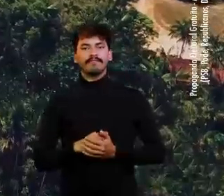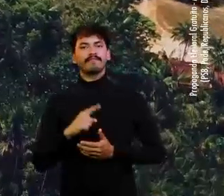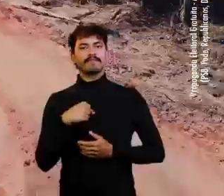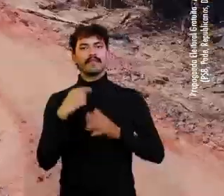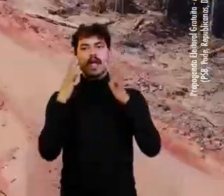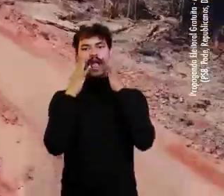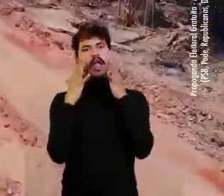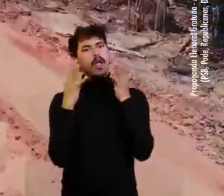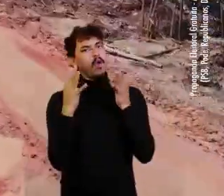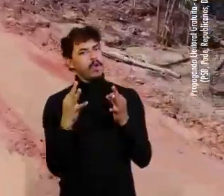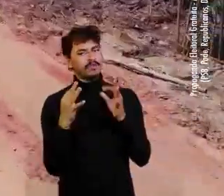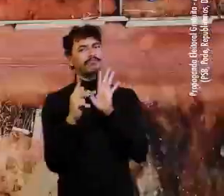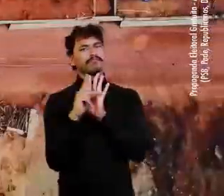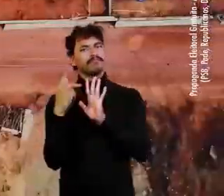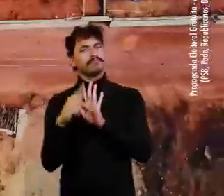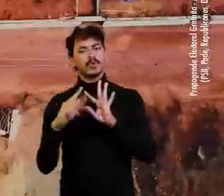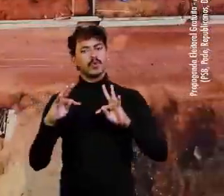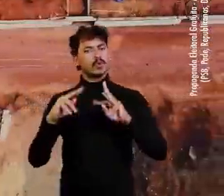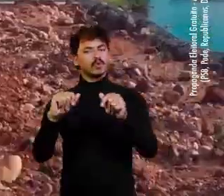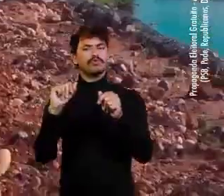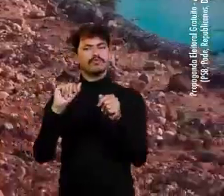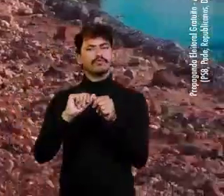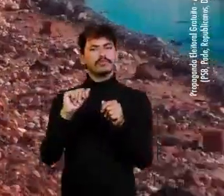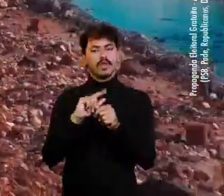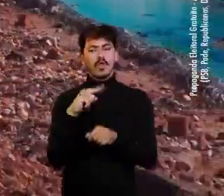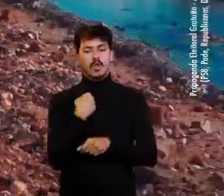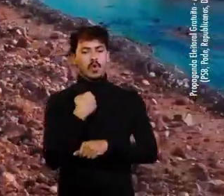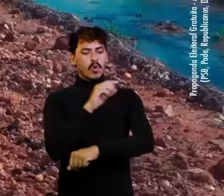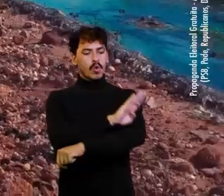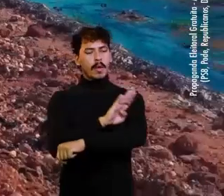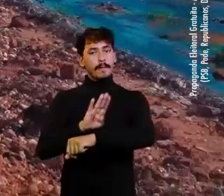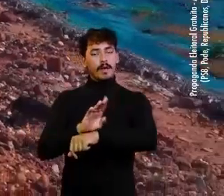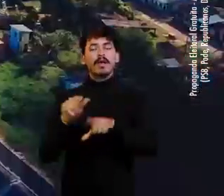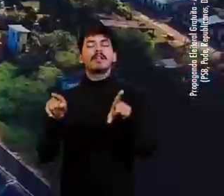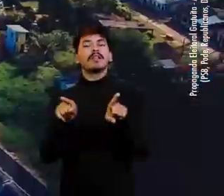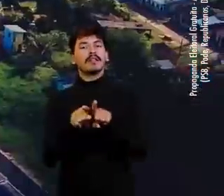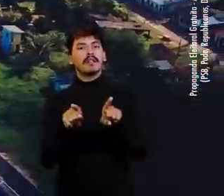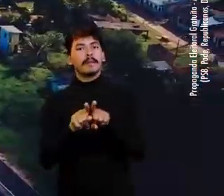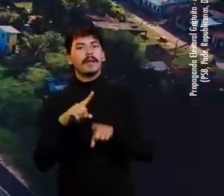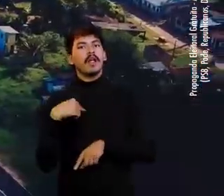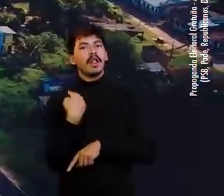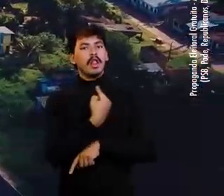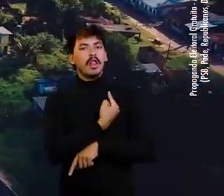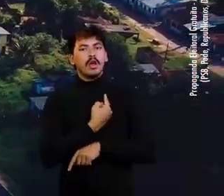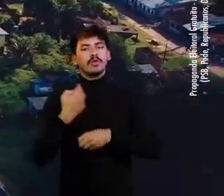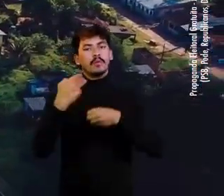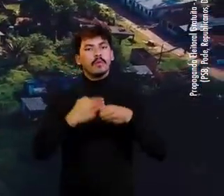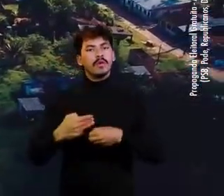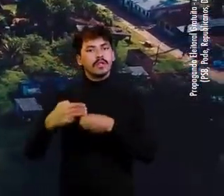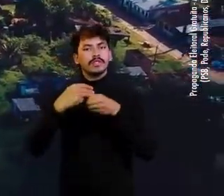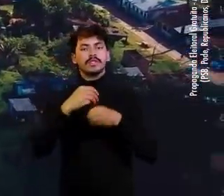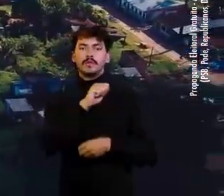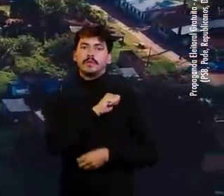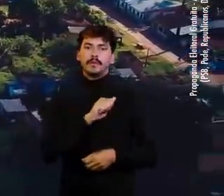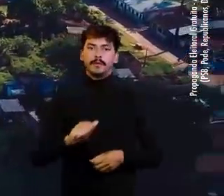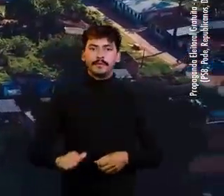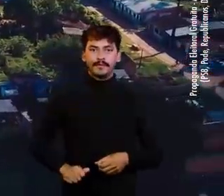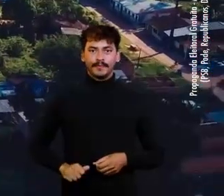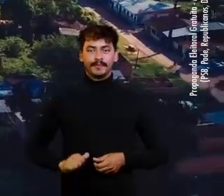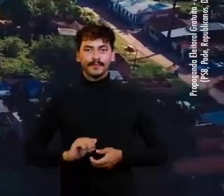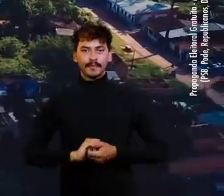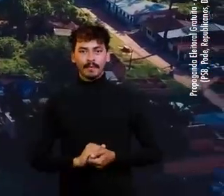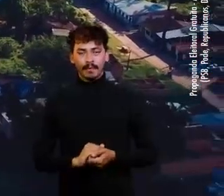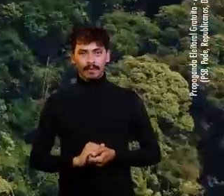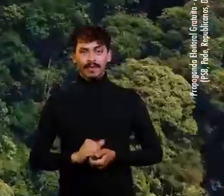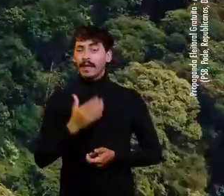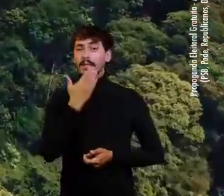nós temos de reconhecer o que ele tem feito pelo nosso bairro e pela nosso município, que é a